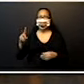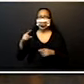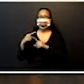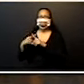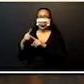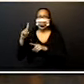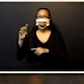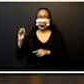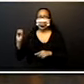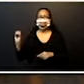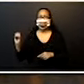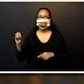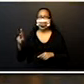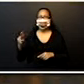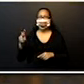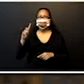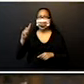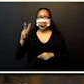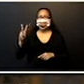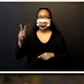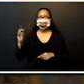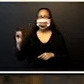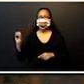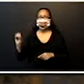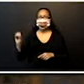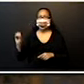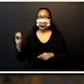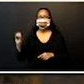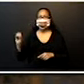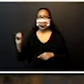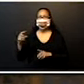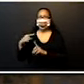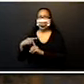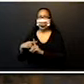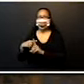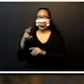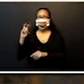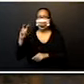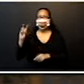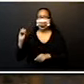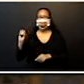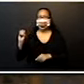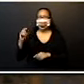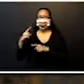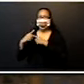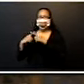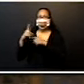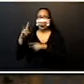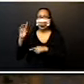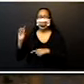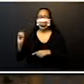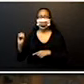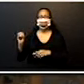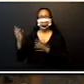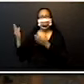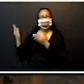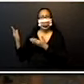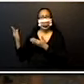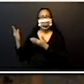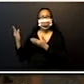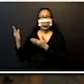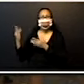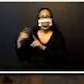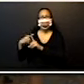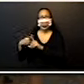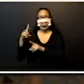1.200, mais 50 vezes 10. Olha lá o esqueminha. Não é vezes